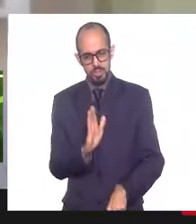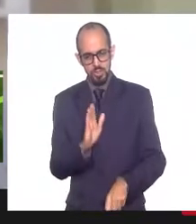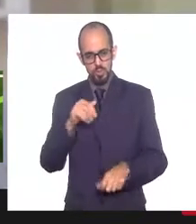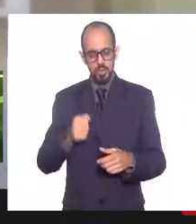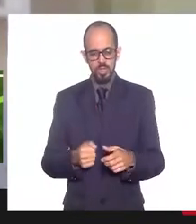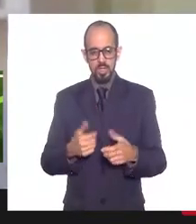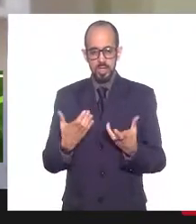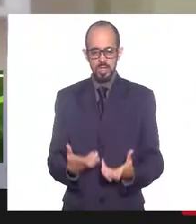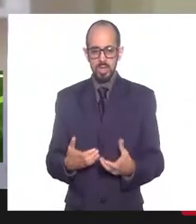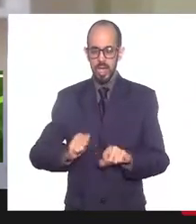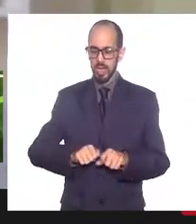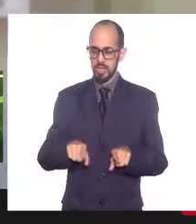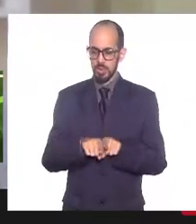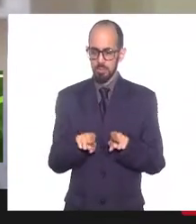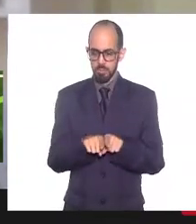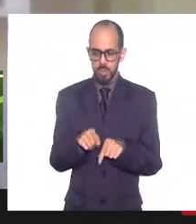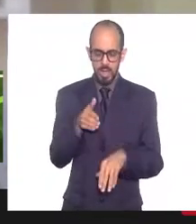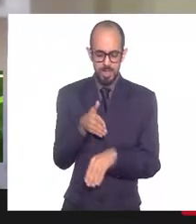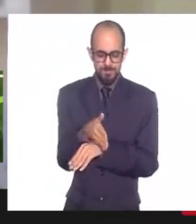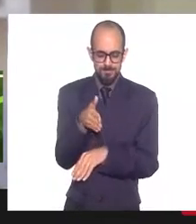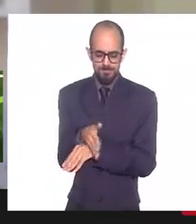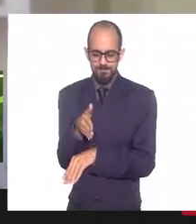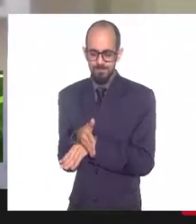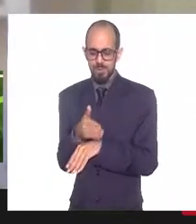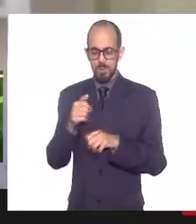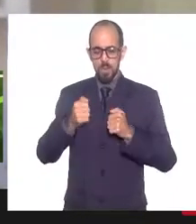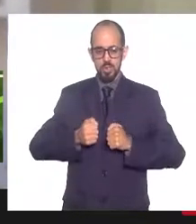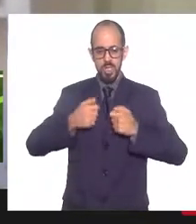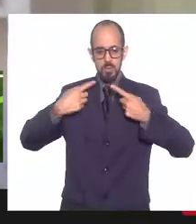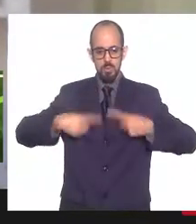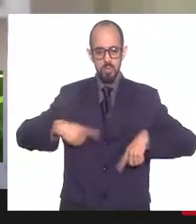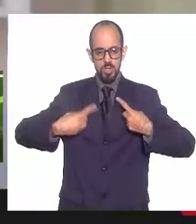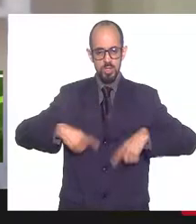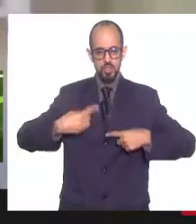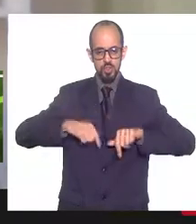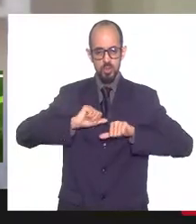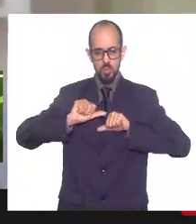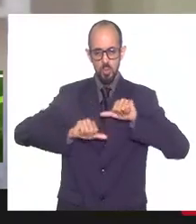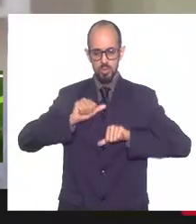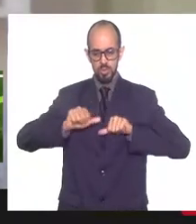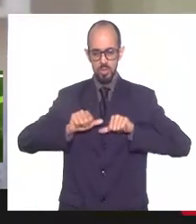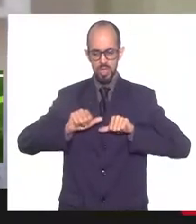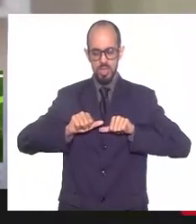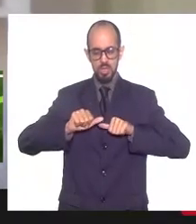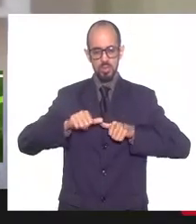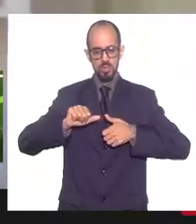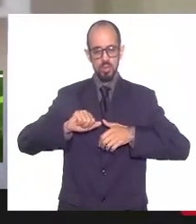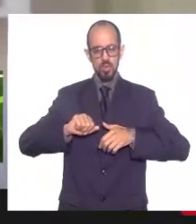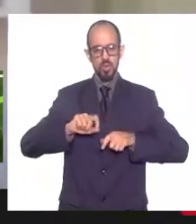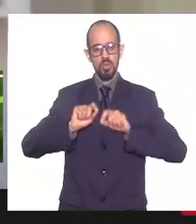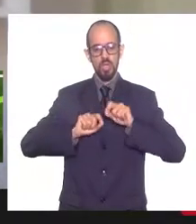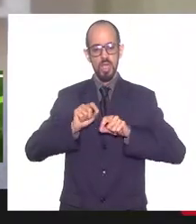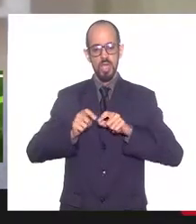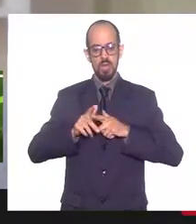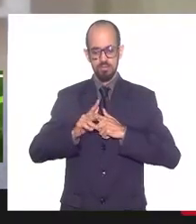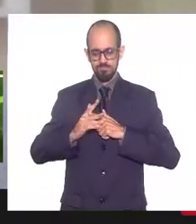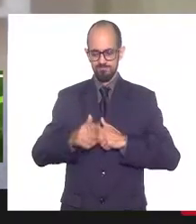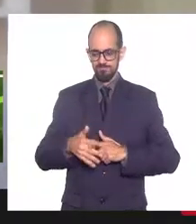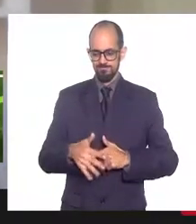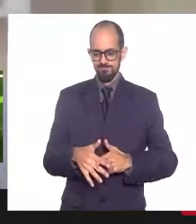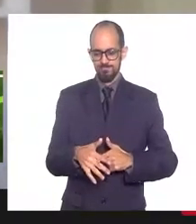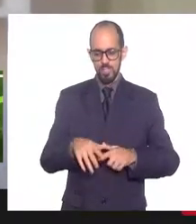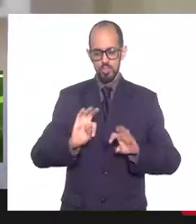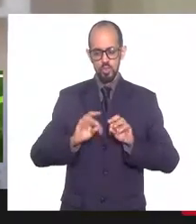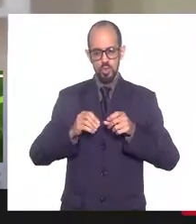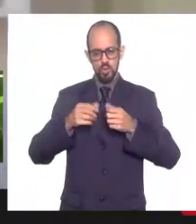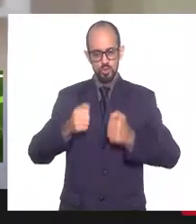de poder político, mudando configurações dos poderes, não somente daqueles poderes vigentes